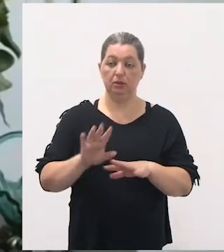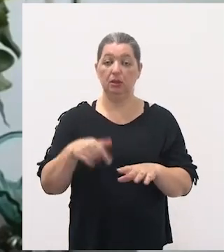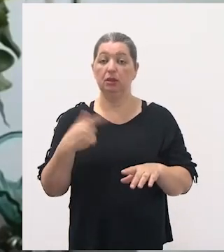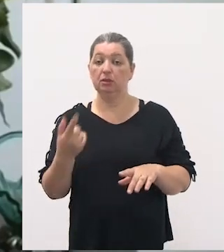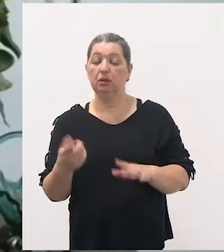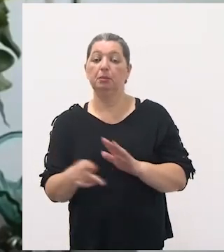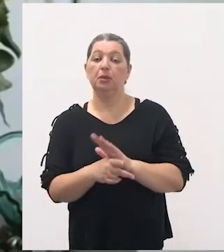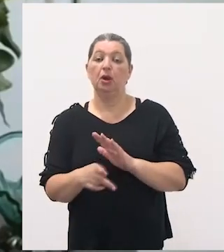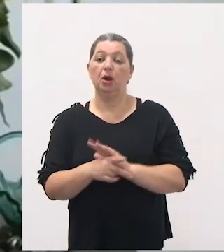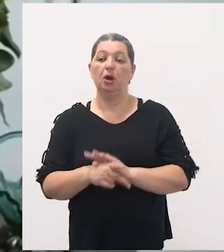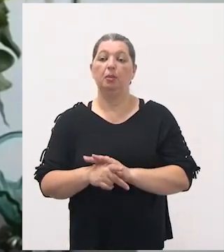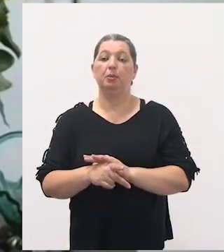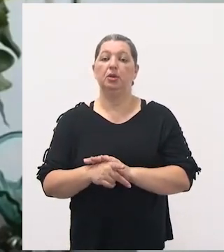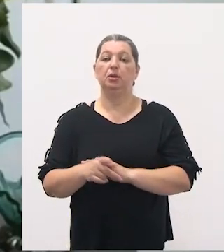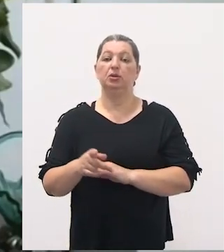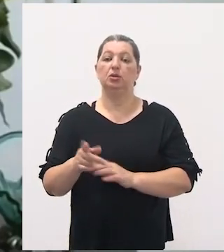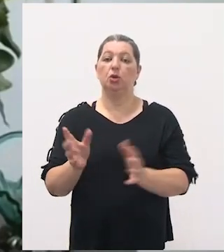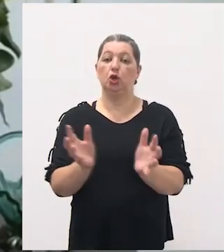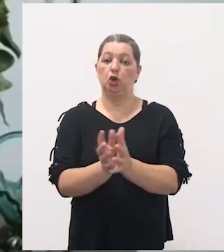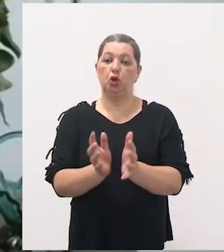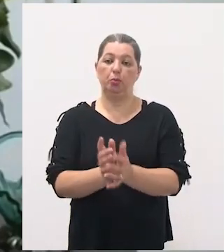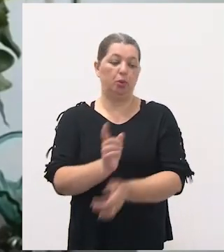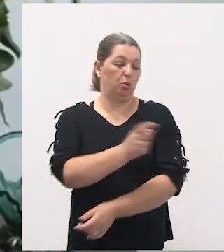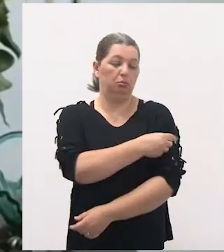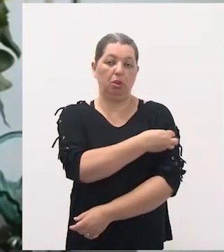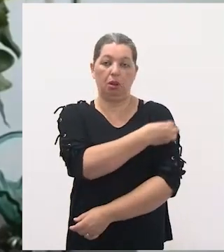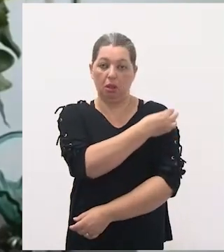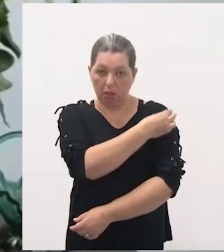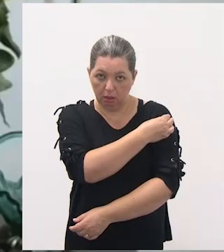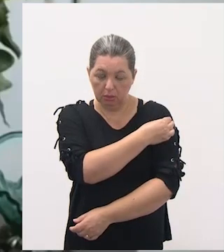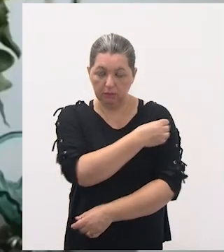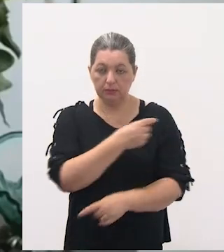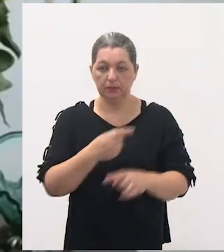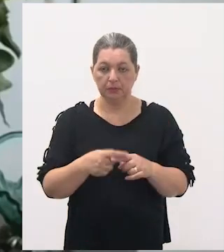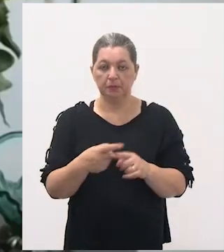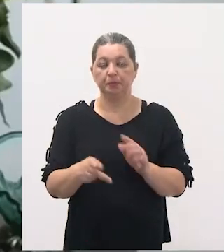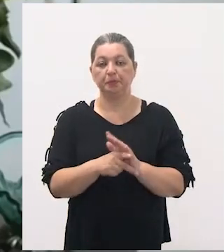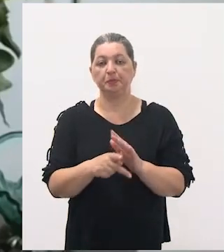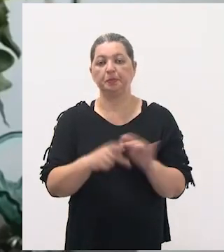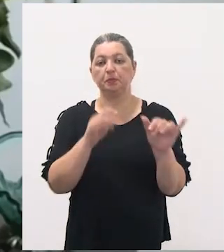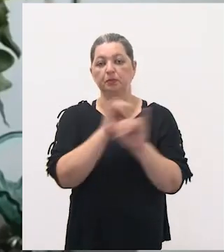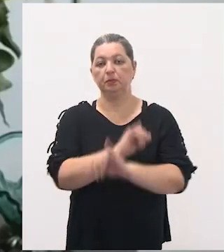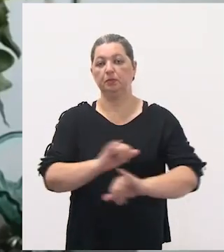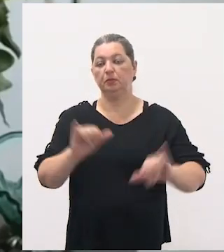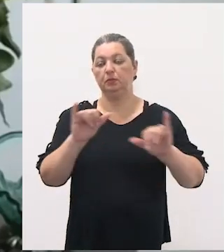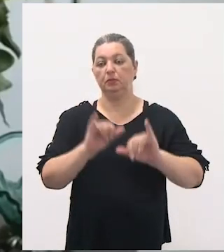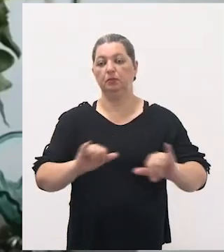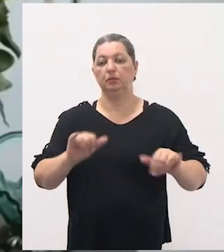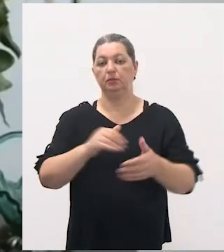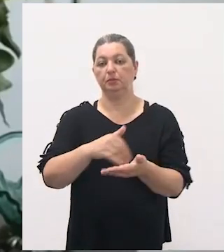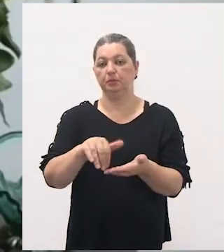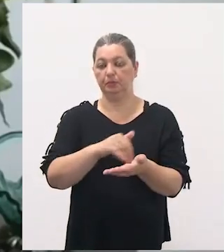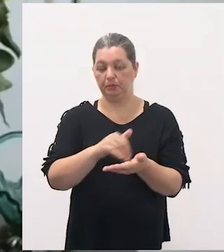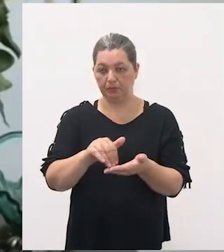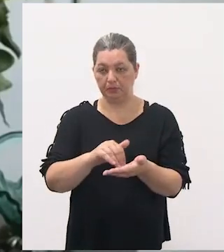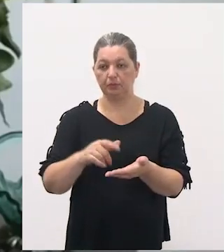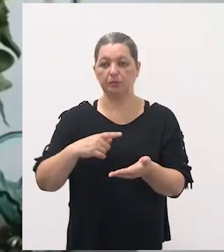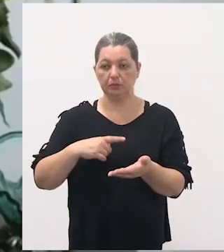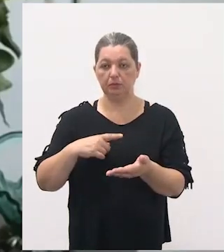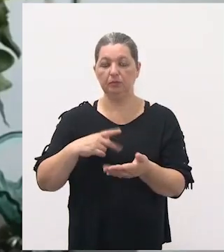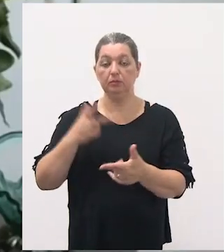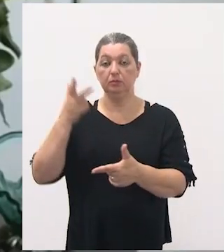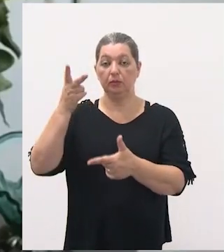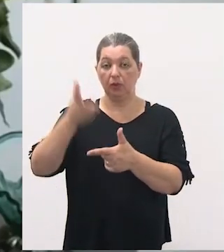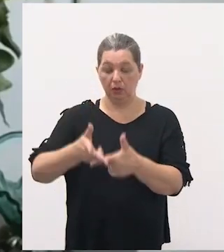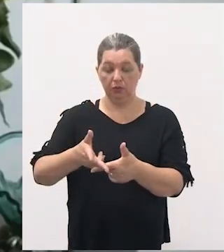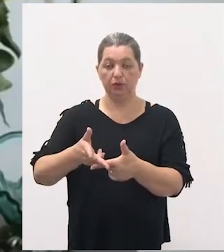para os anos iniciais, no boletim da subsecretaria foi um comunicado com o vídeo